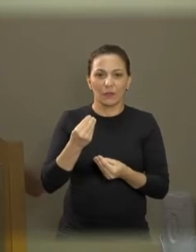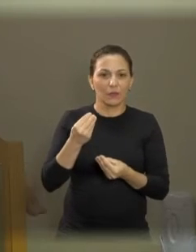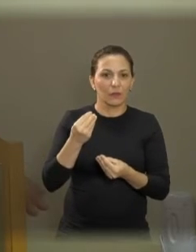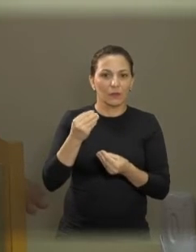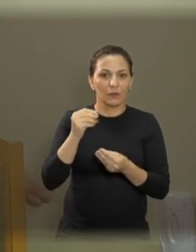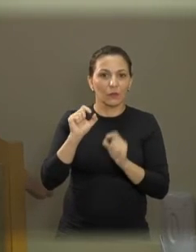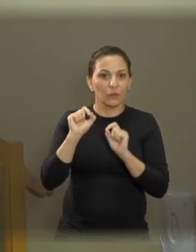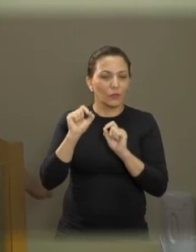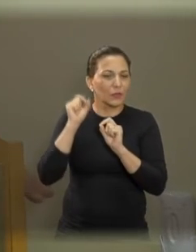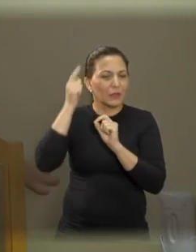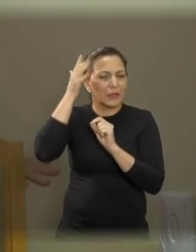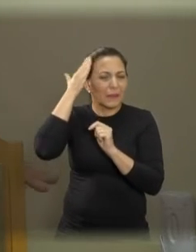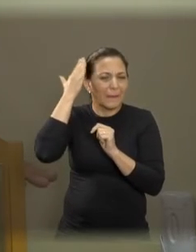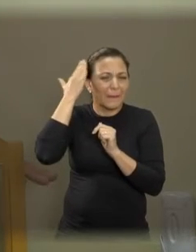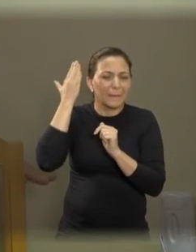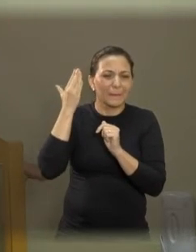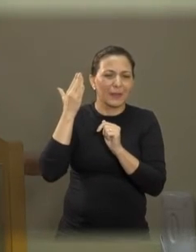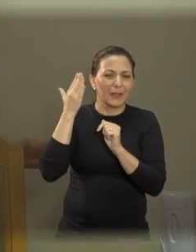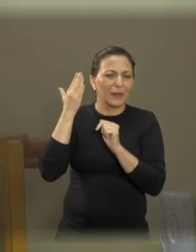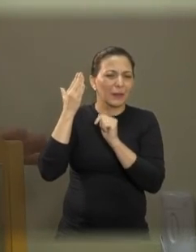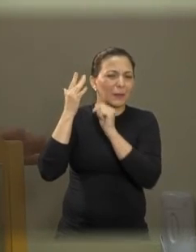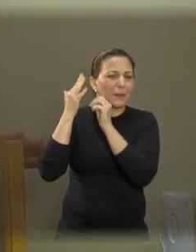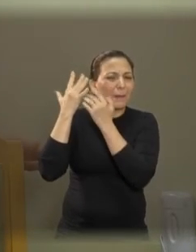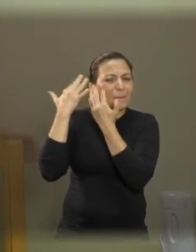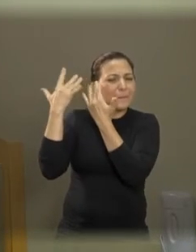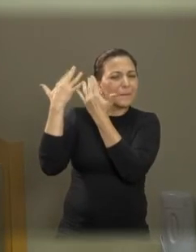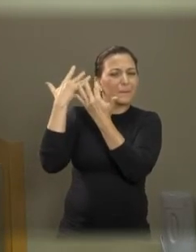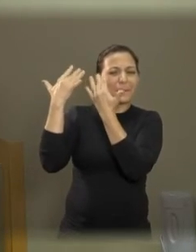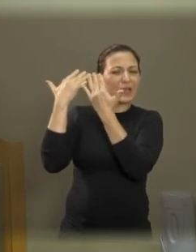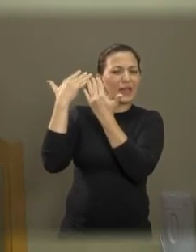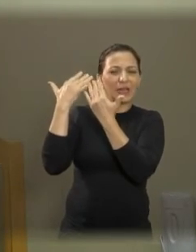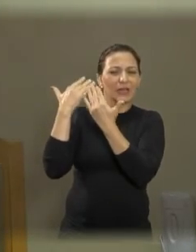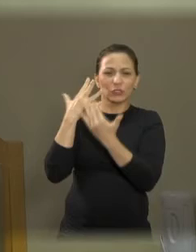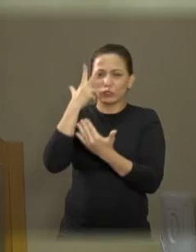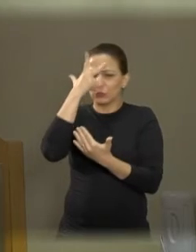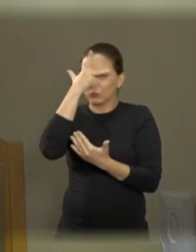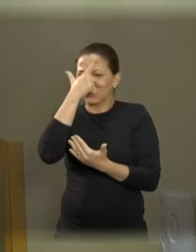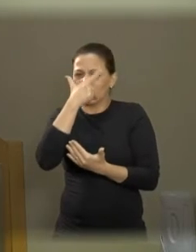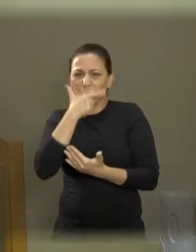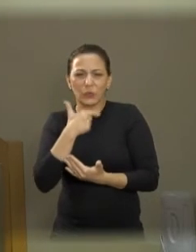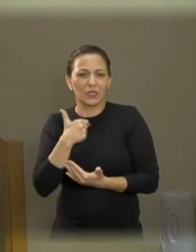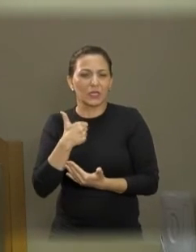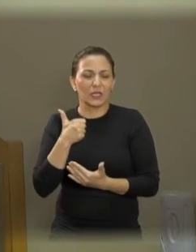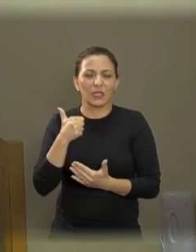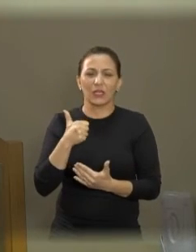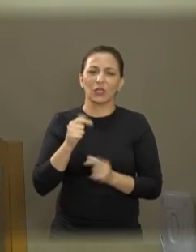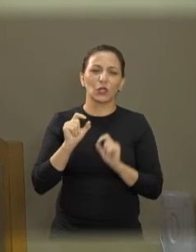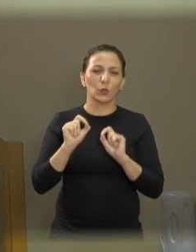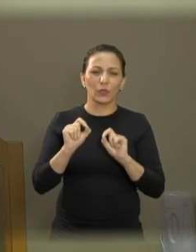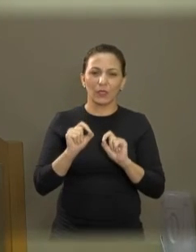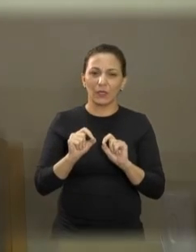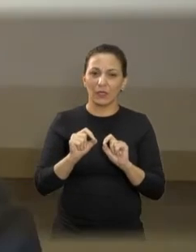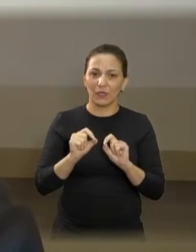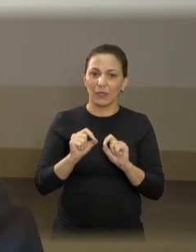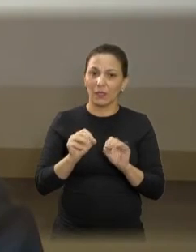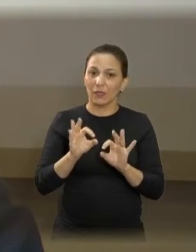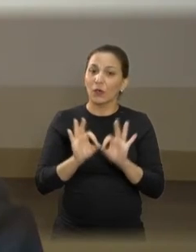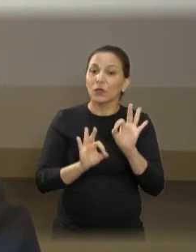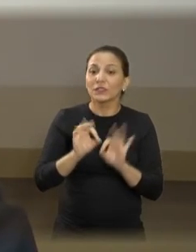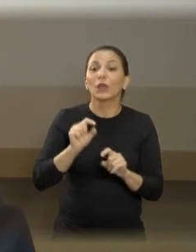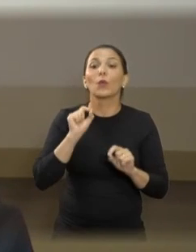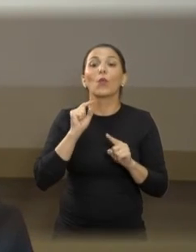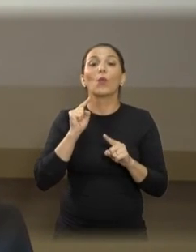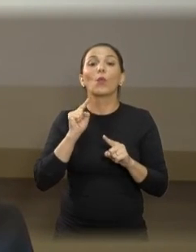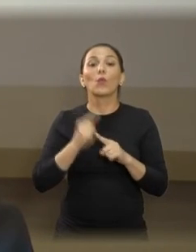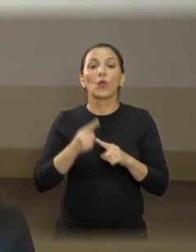brilhante. Esquece isso. Shampoo não foi feito para deixar o cabelo brilhante. Bonito, lindo, ele foi feito para limpar.